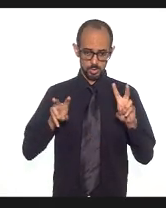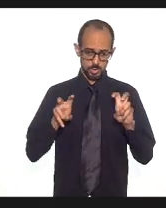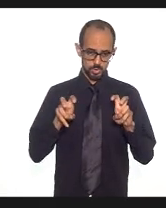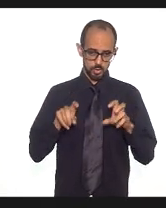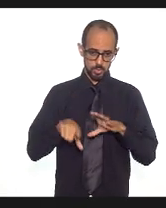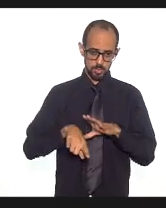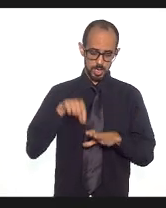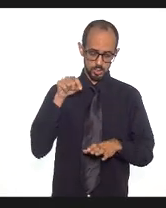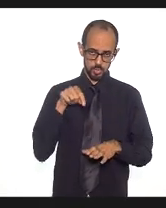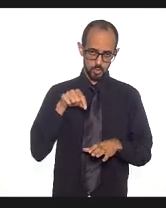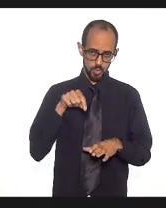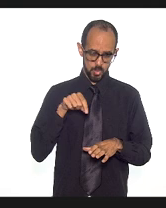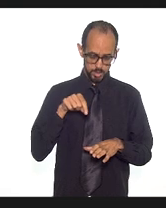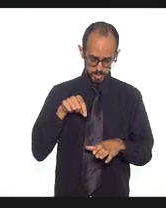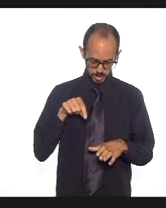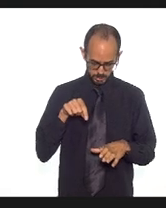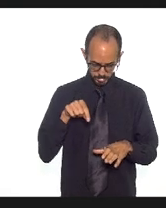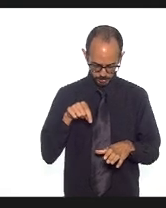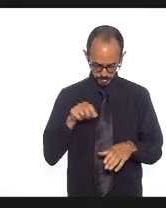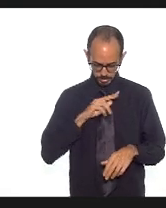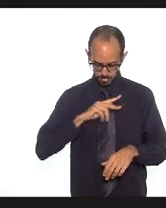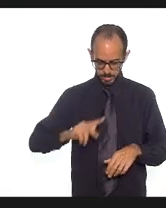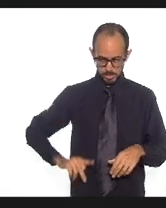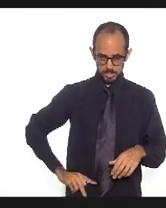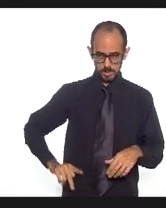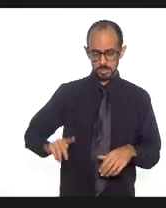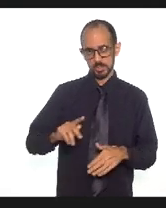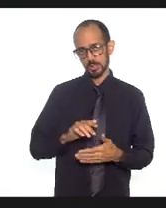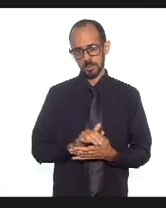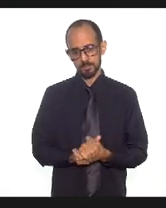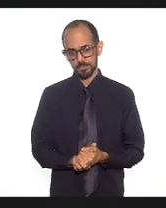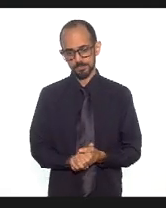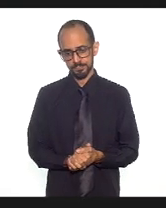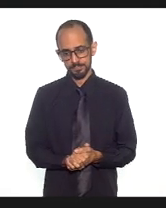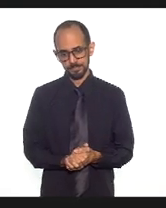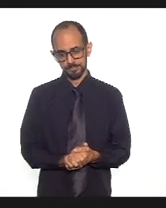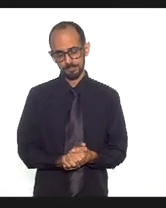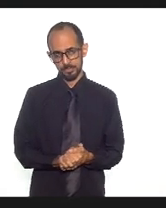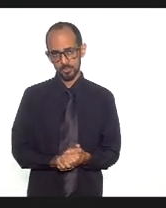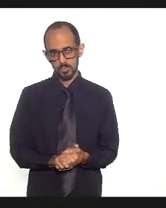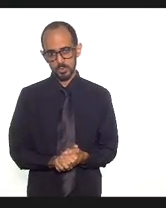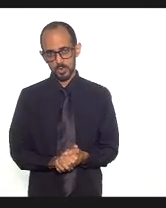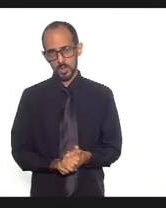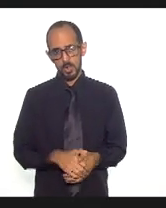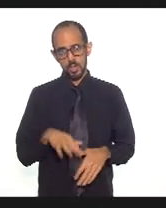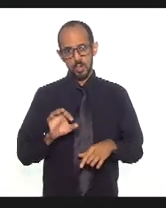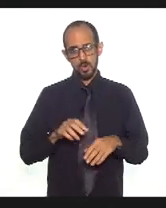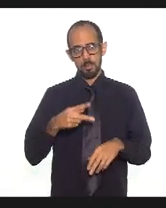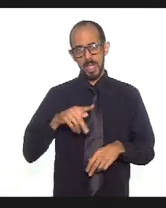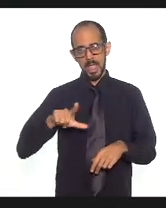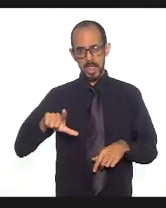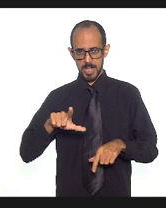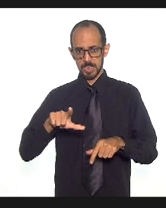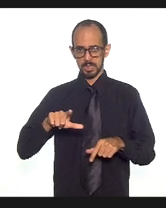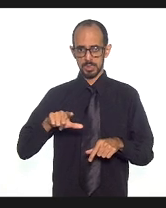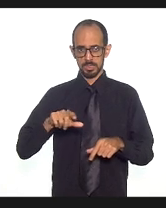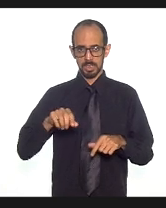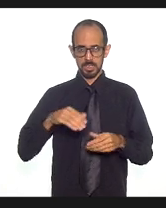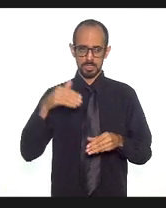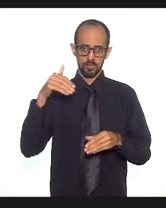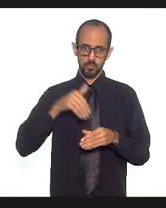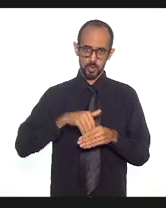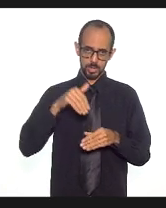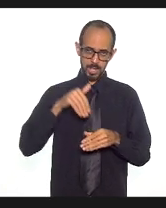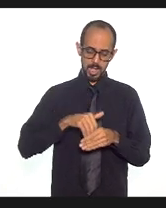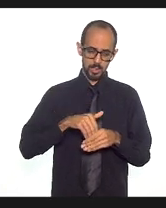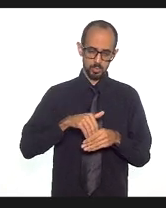escolha da presidência, né, o projeto de lei que está tramitando,